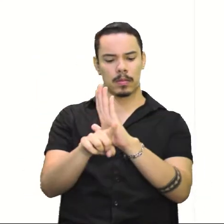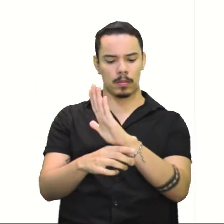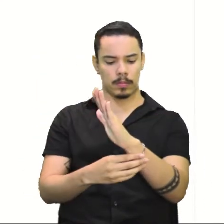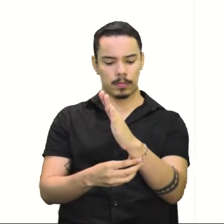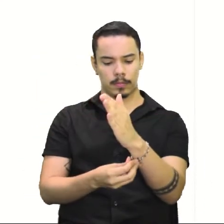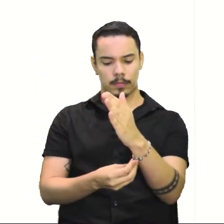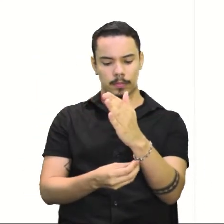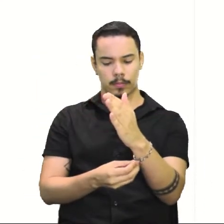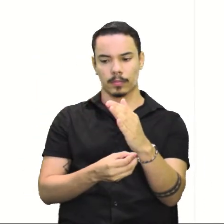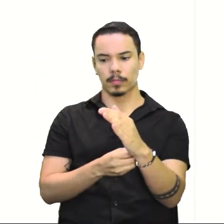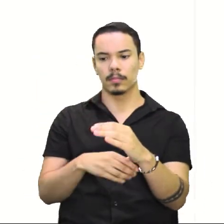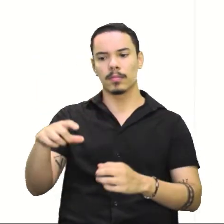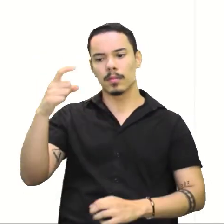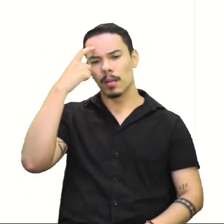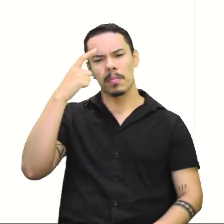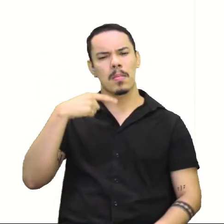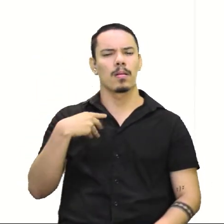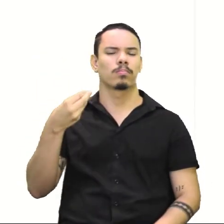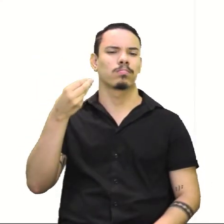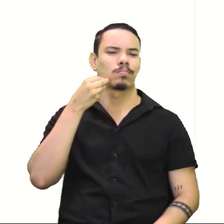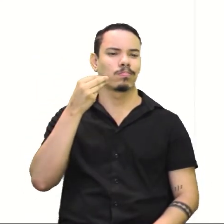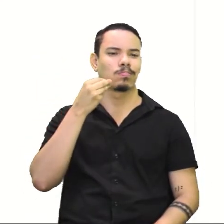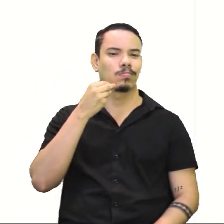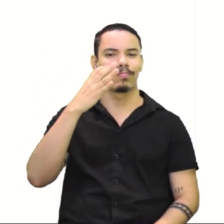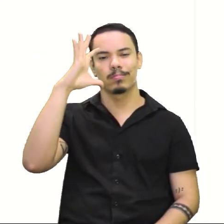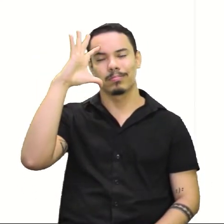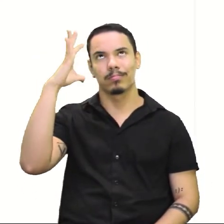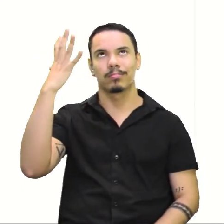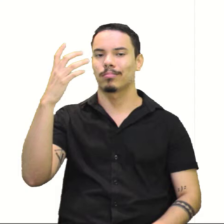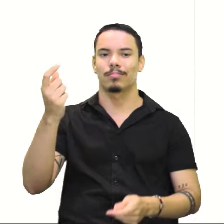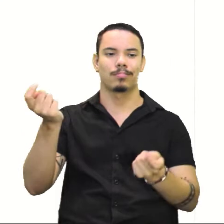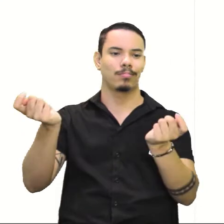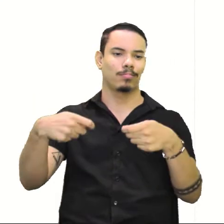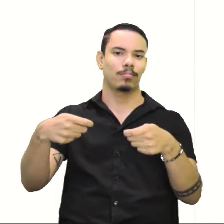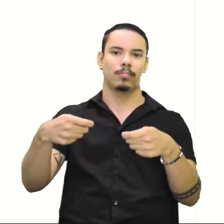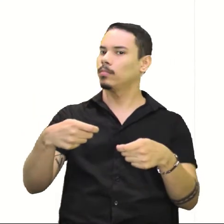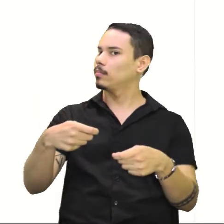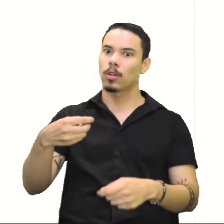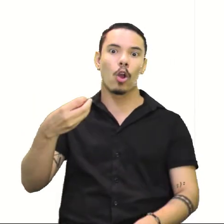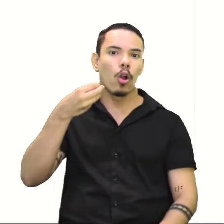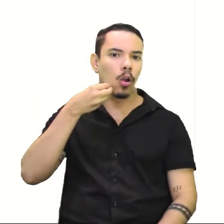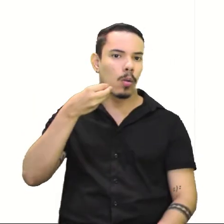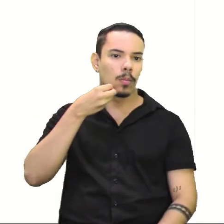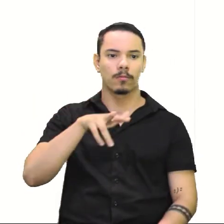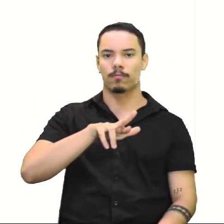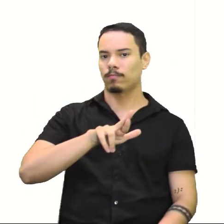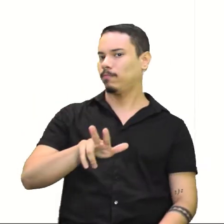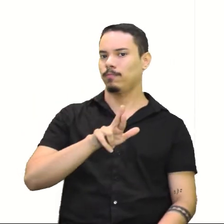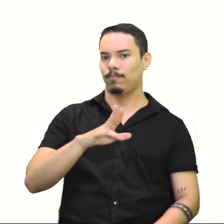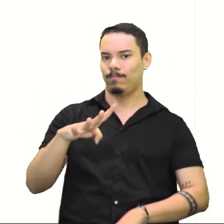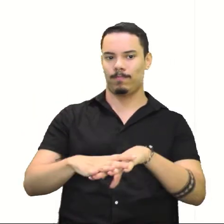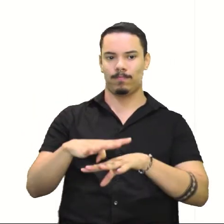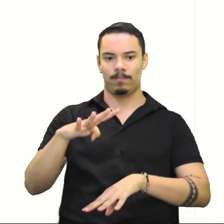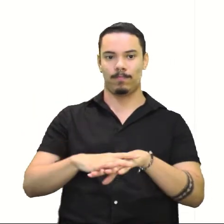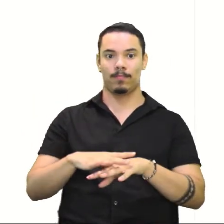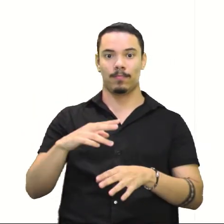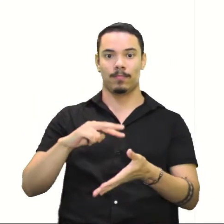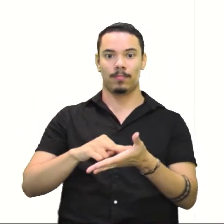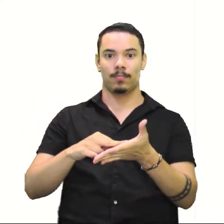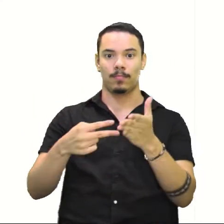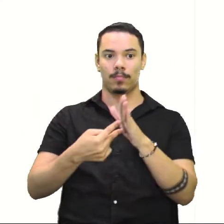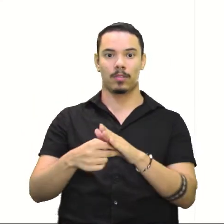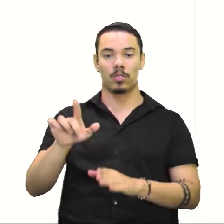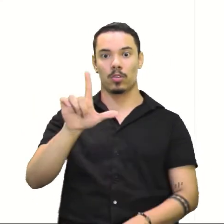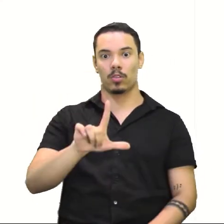assim, óbvio que essa daqui, olha só, cuidado, não tem óbvio, tá? Não tem. A matemática é lógica e